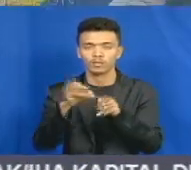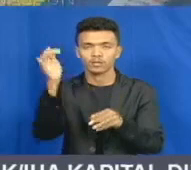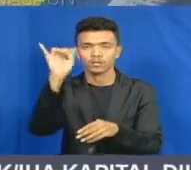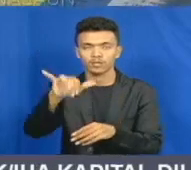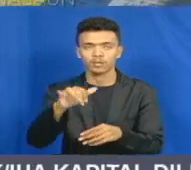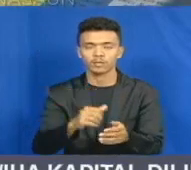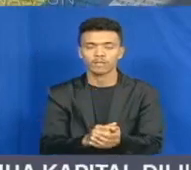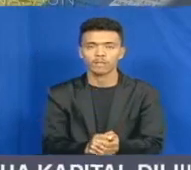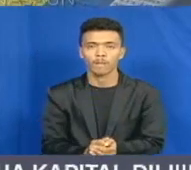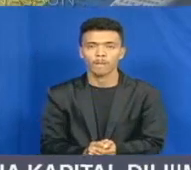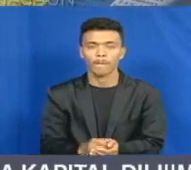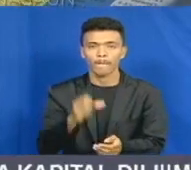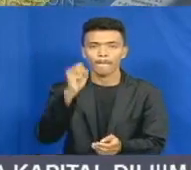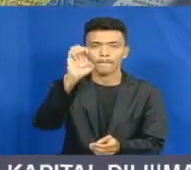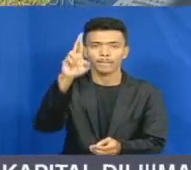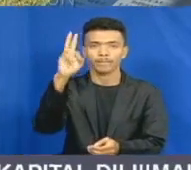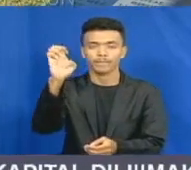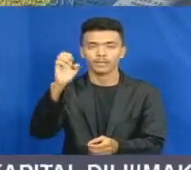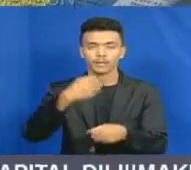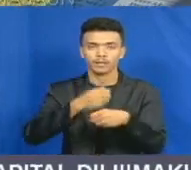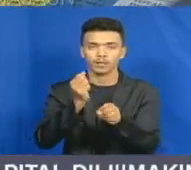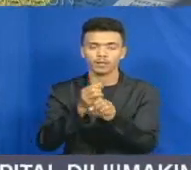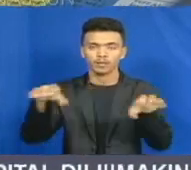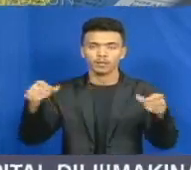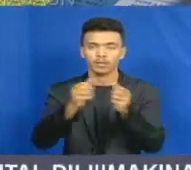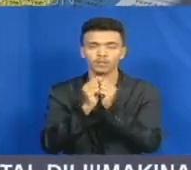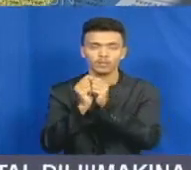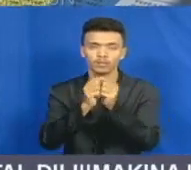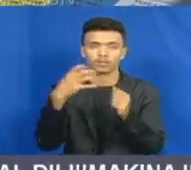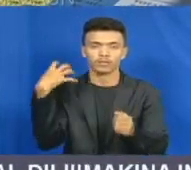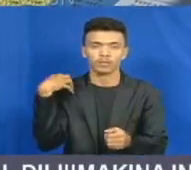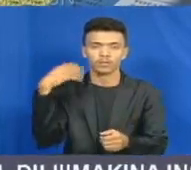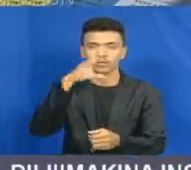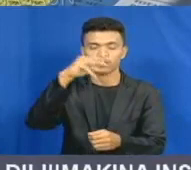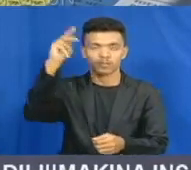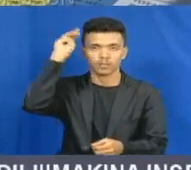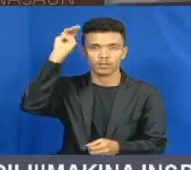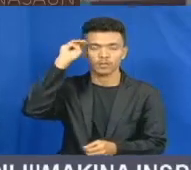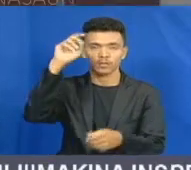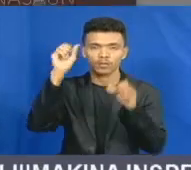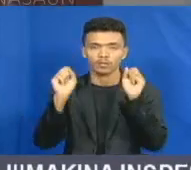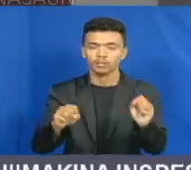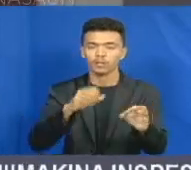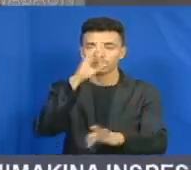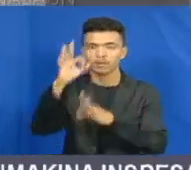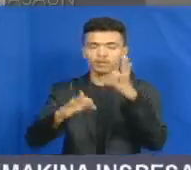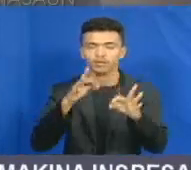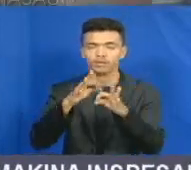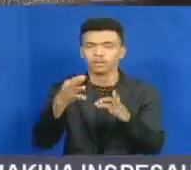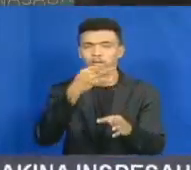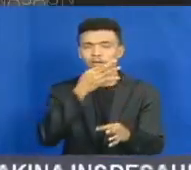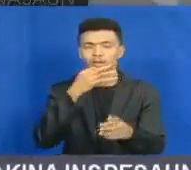controlo ba negócio ne serve se halau hamuto co instituição no ministério relevantes, une bele garante qualidade hahan